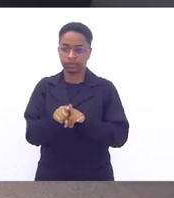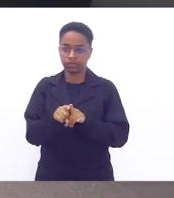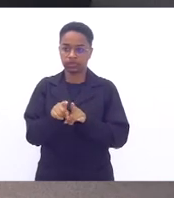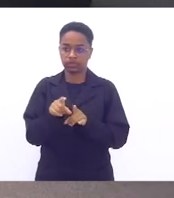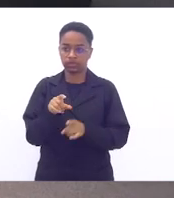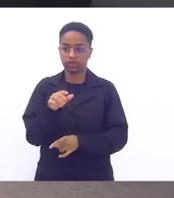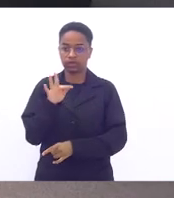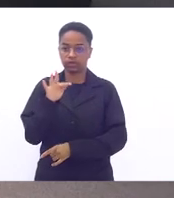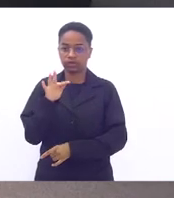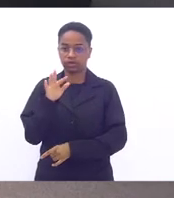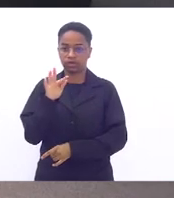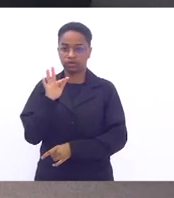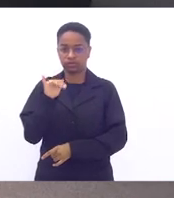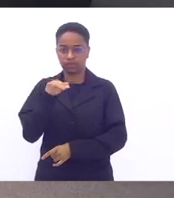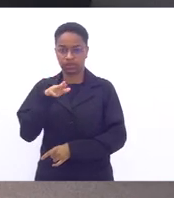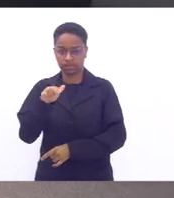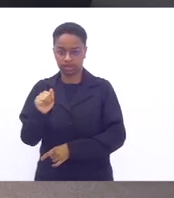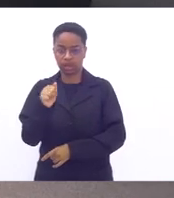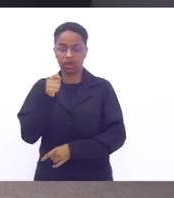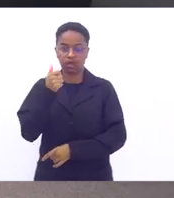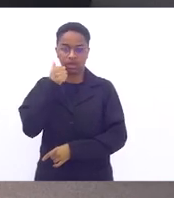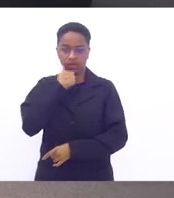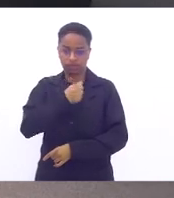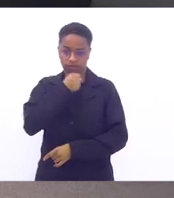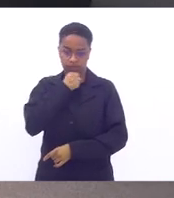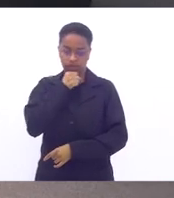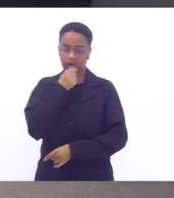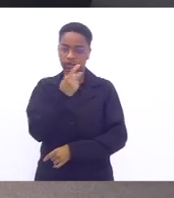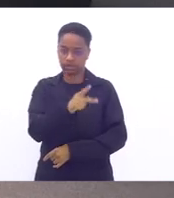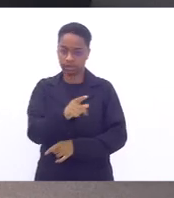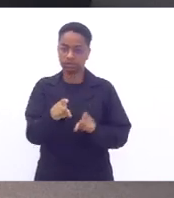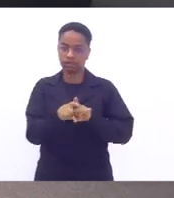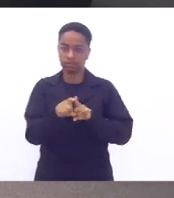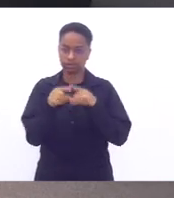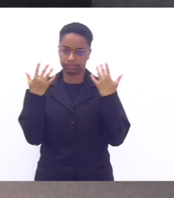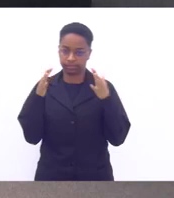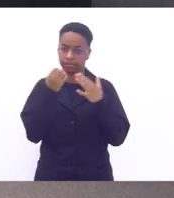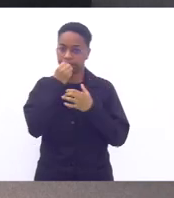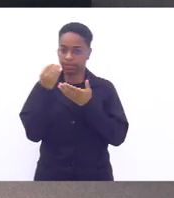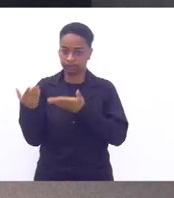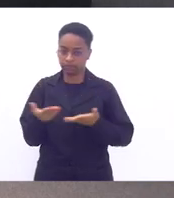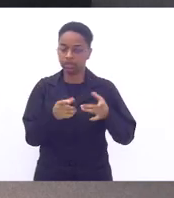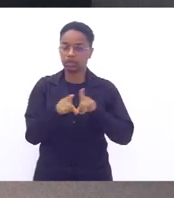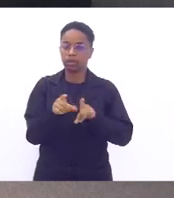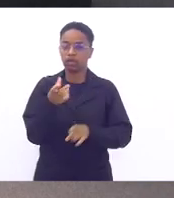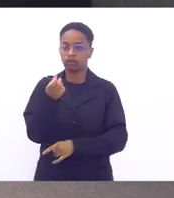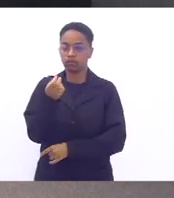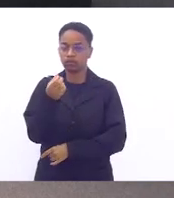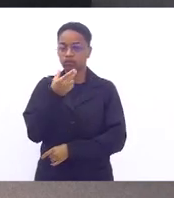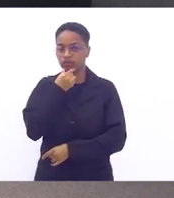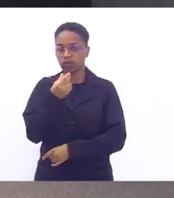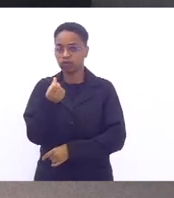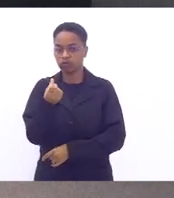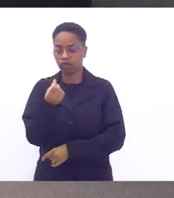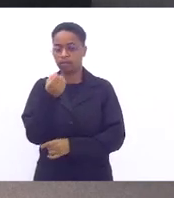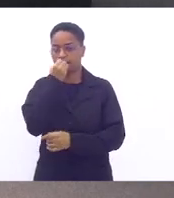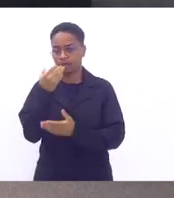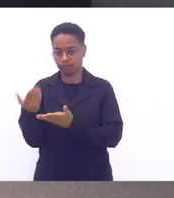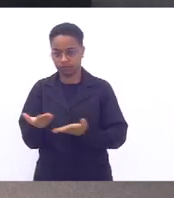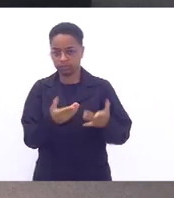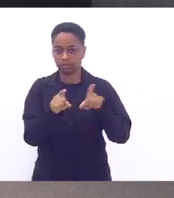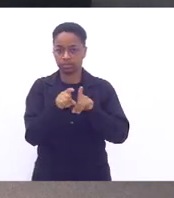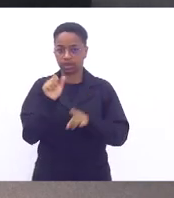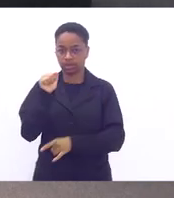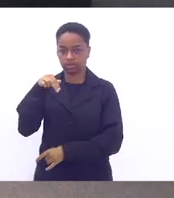avó do Gui na Rufino seja bem-vinda Antônia avô do Gui Cadê o Antônio bem vindo seu